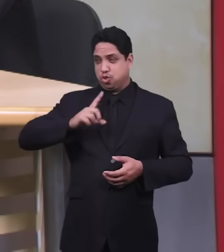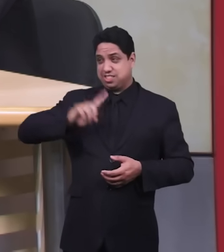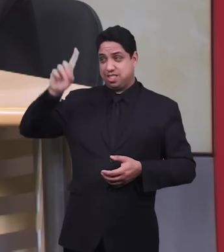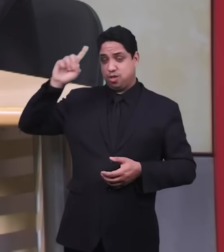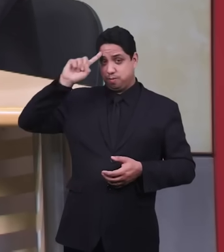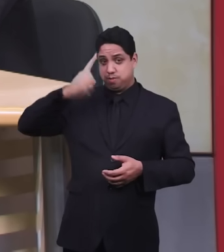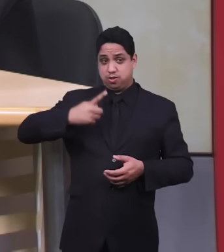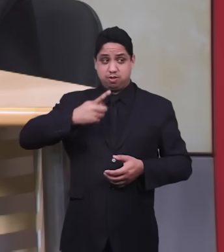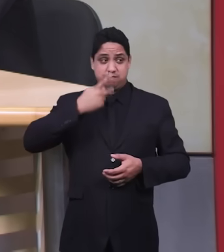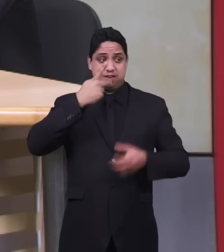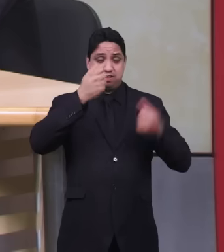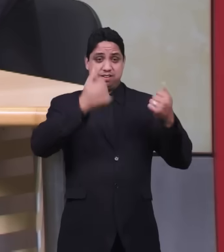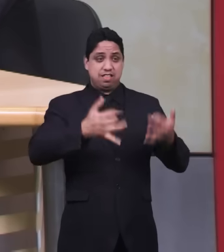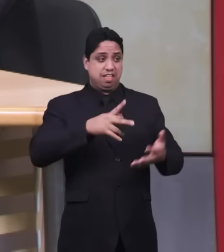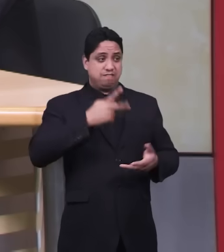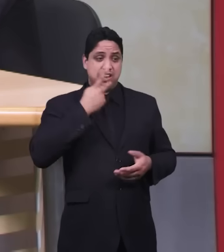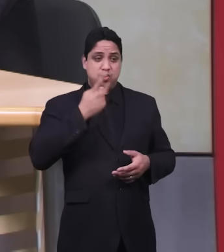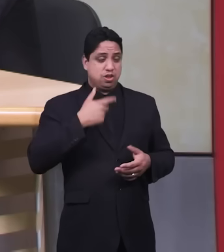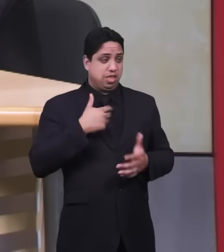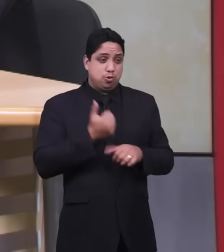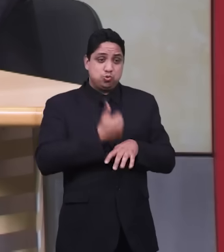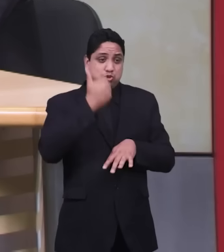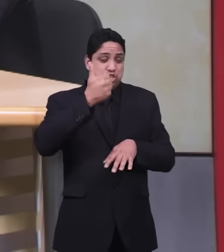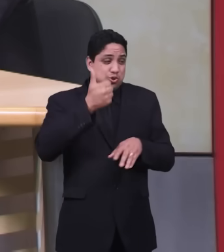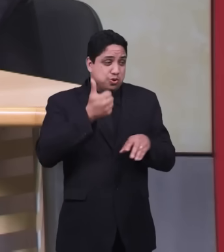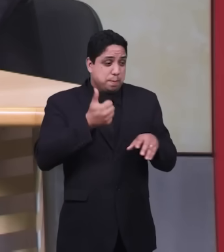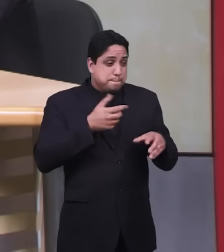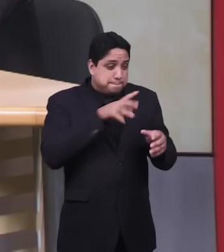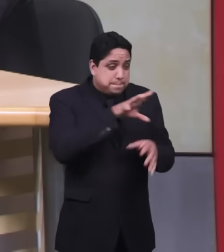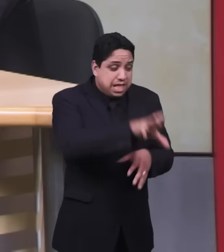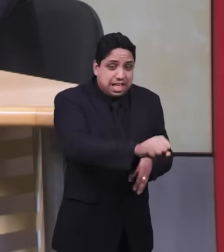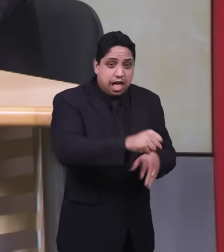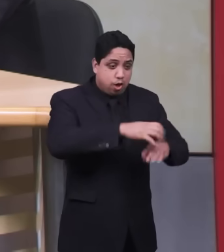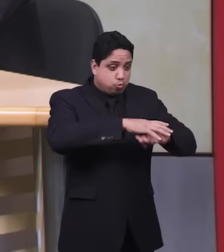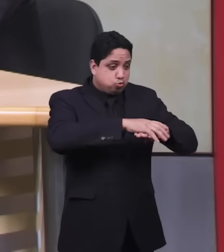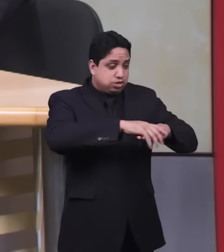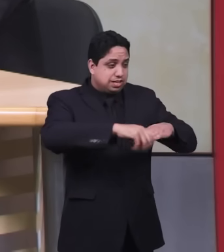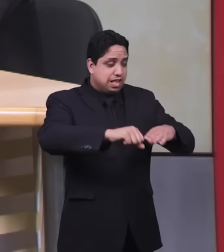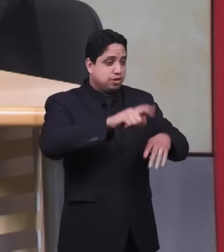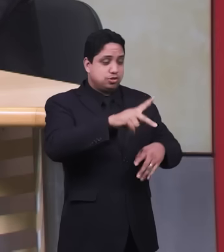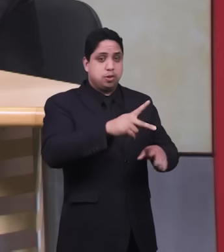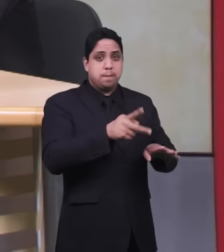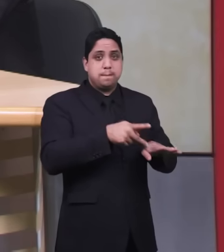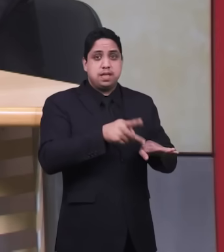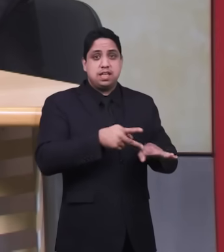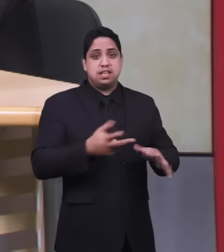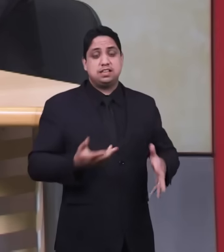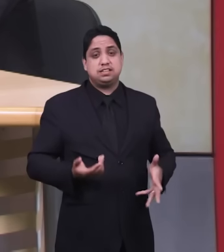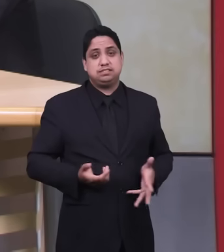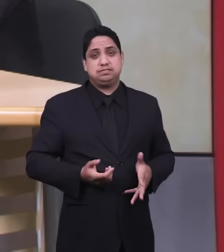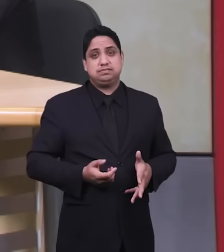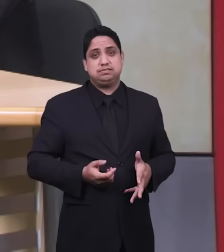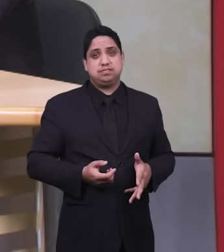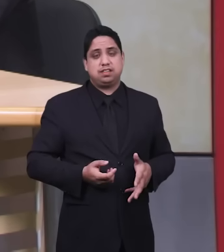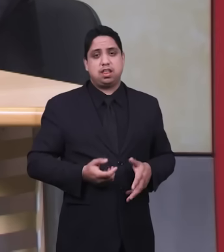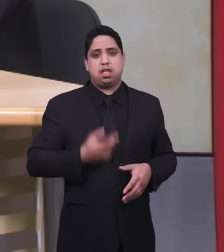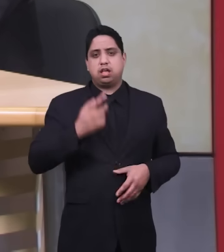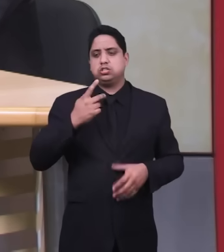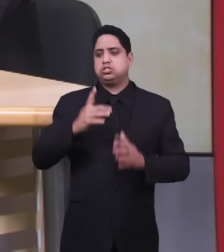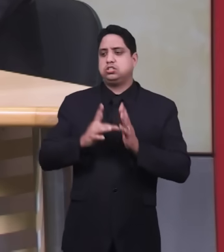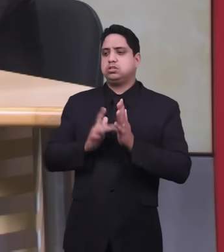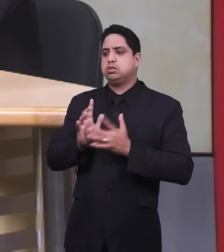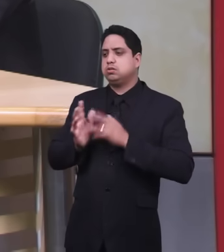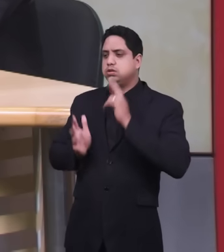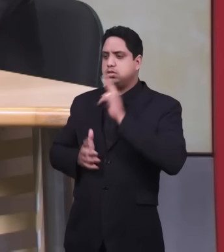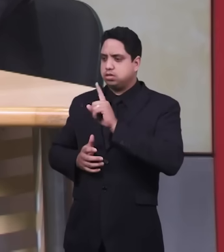aquele que me falou a seu respeito, disse que eu não sou digno de tirar, né? A sandália dos pés, não é isso e tal? Aí ele disse, não vou no